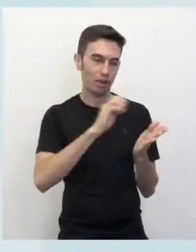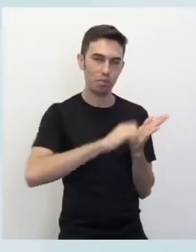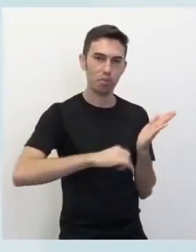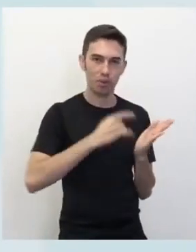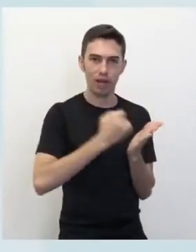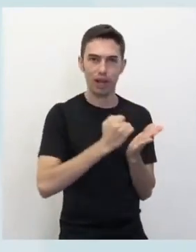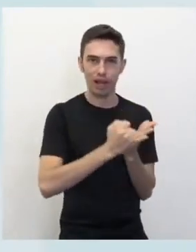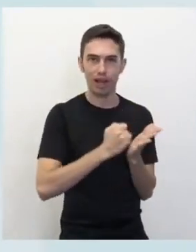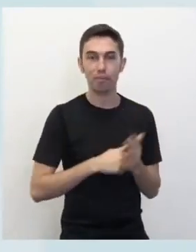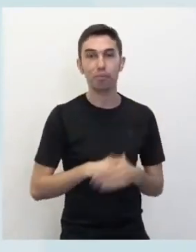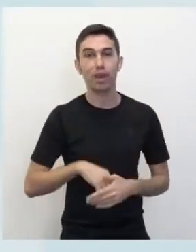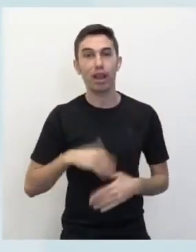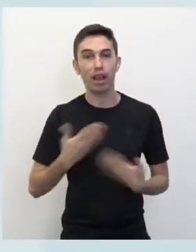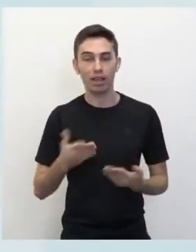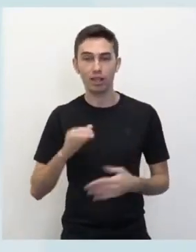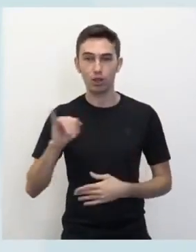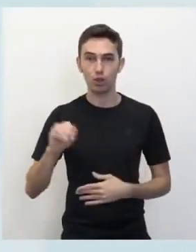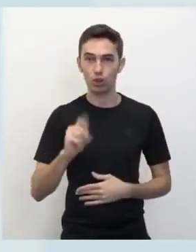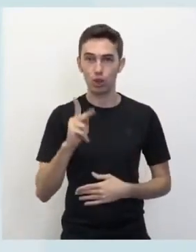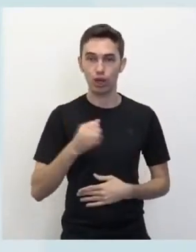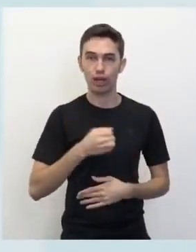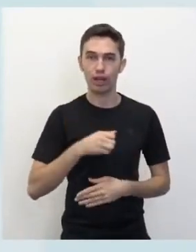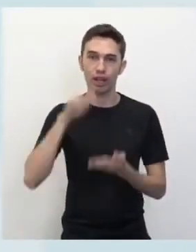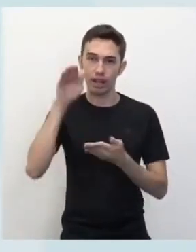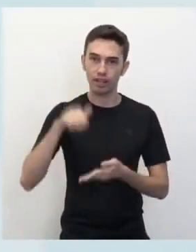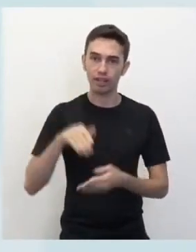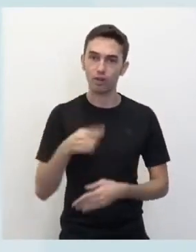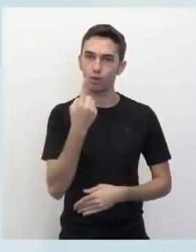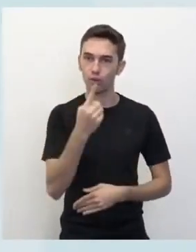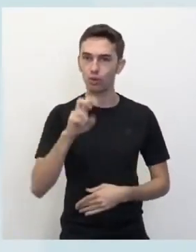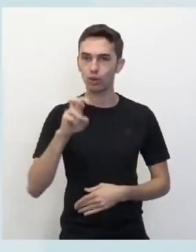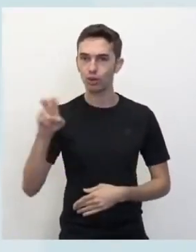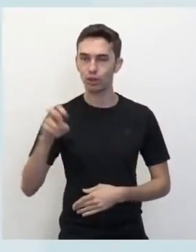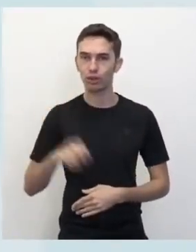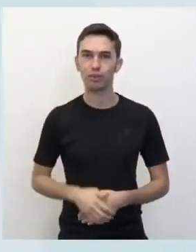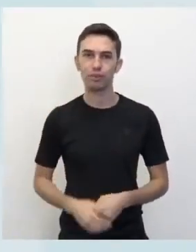Joca, edição 155.